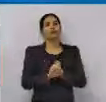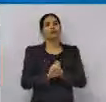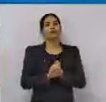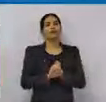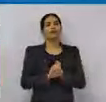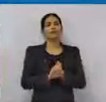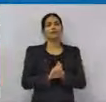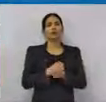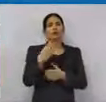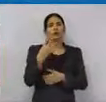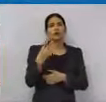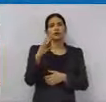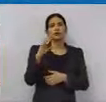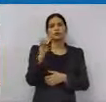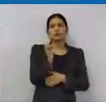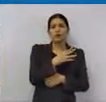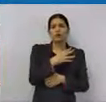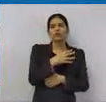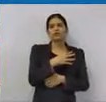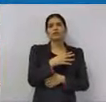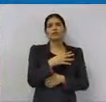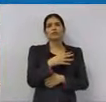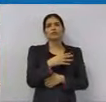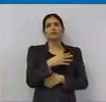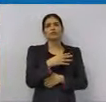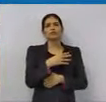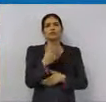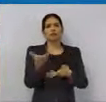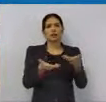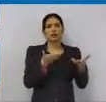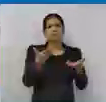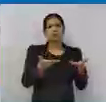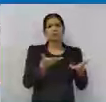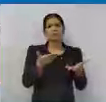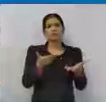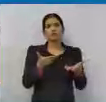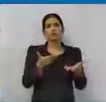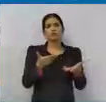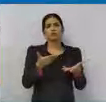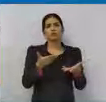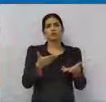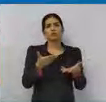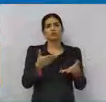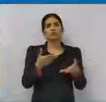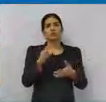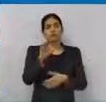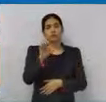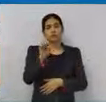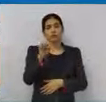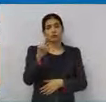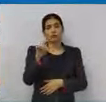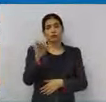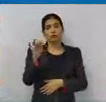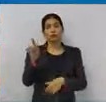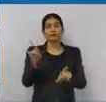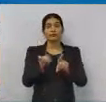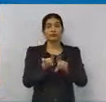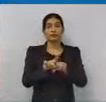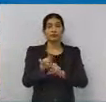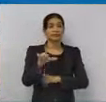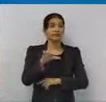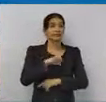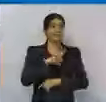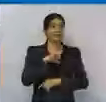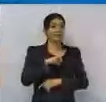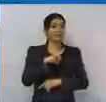esgoto e 6.436 unidades e novas ligações domiciliares e intradomiciliares, que é